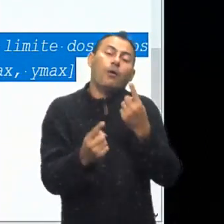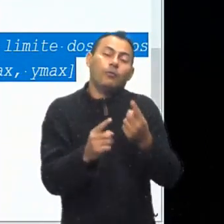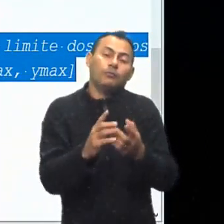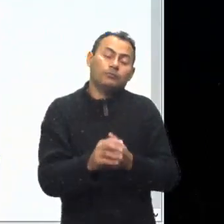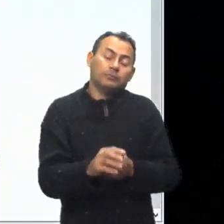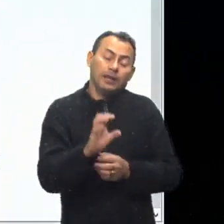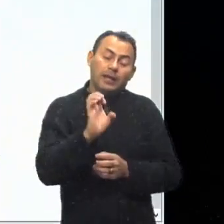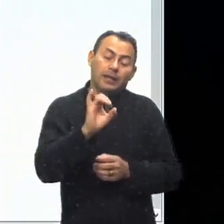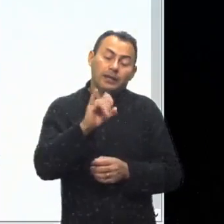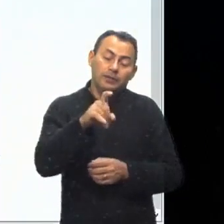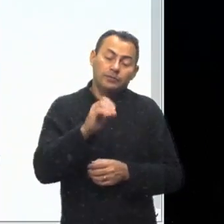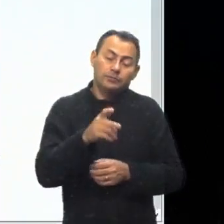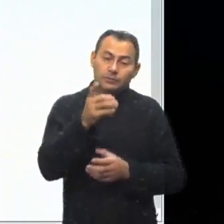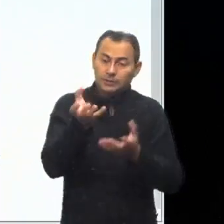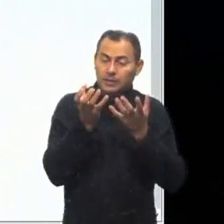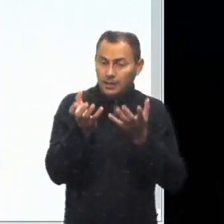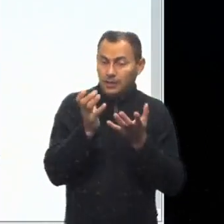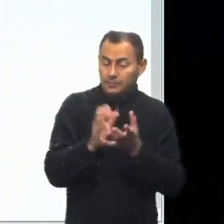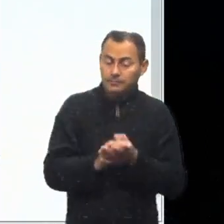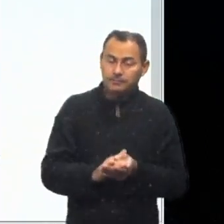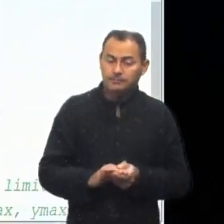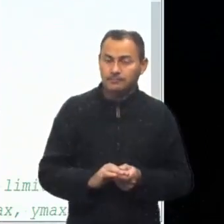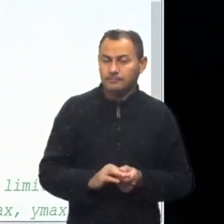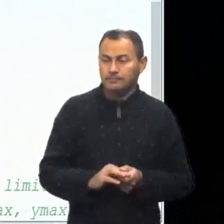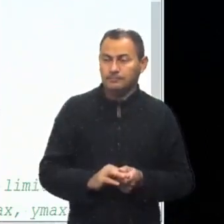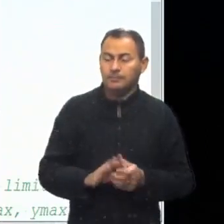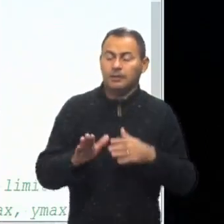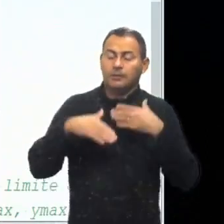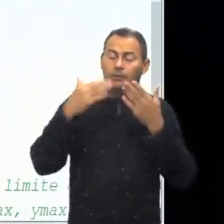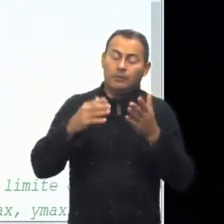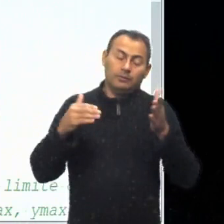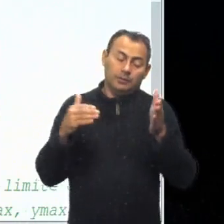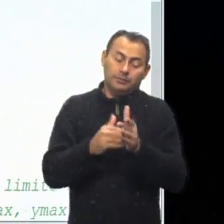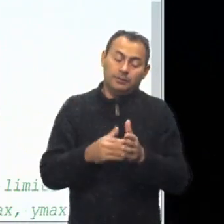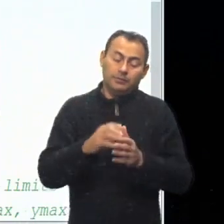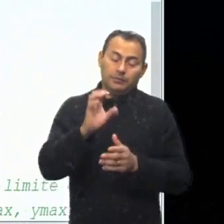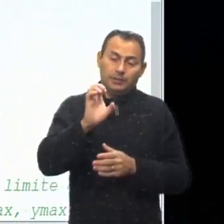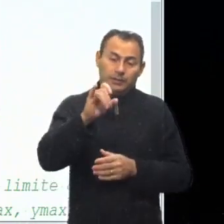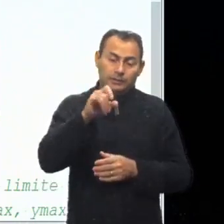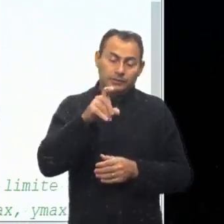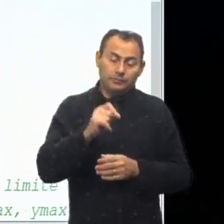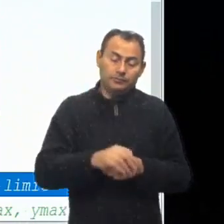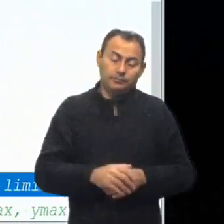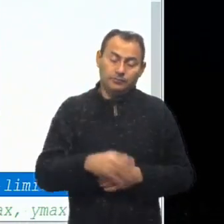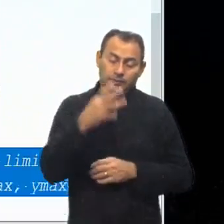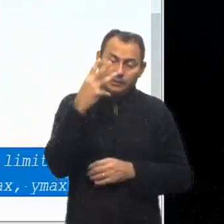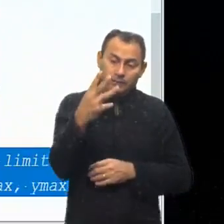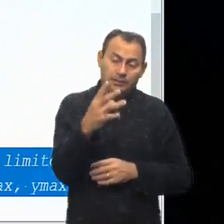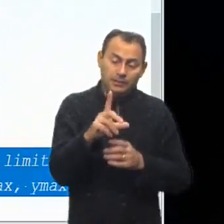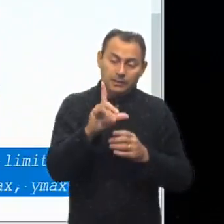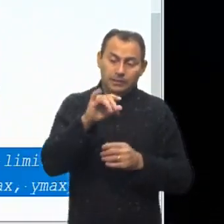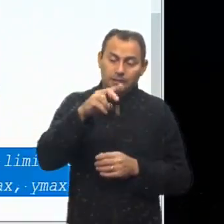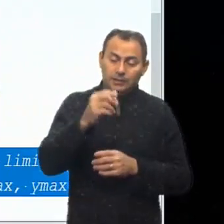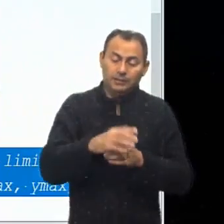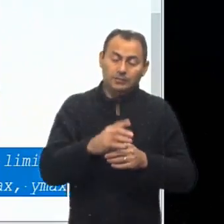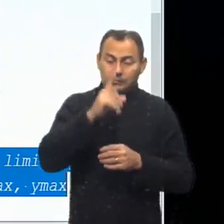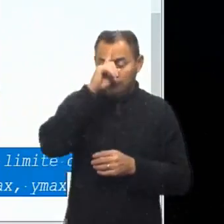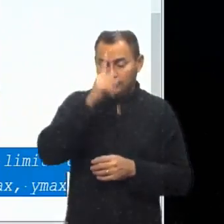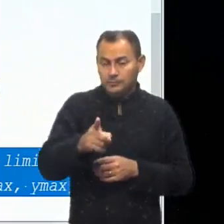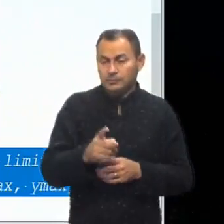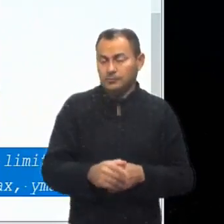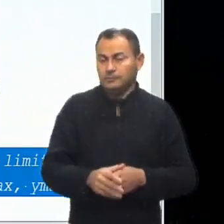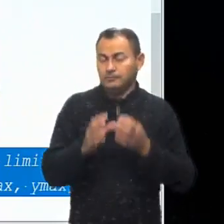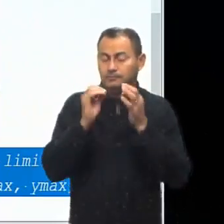qual eixo você quer e quais os limites dos eixos. Essas 3 linhas de comando,